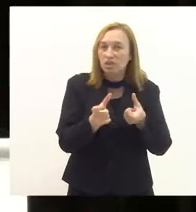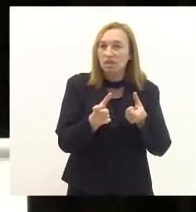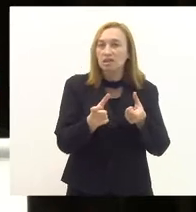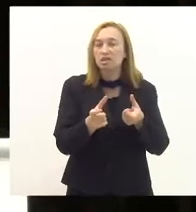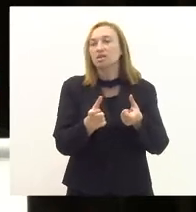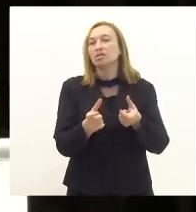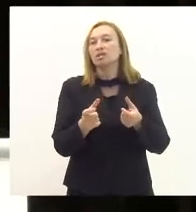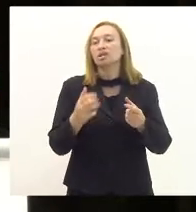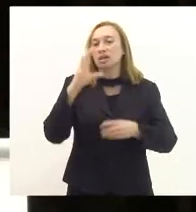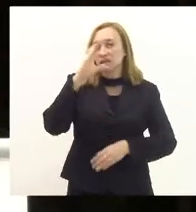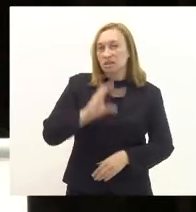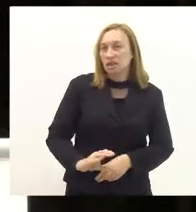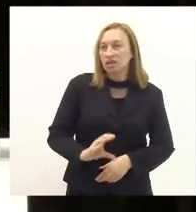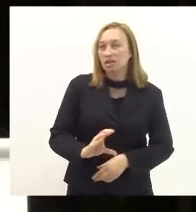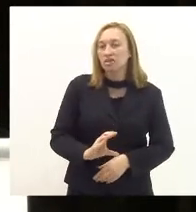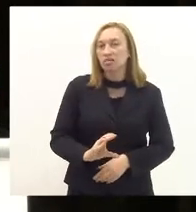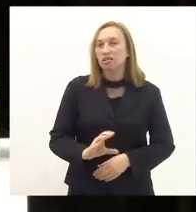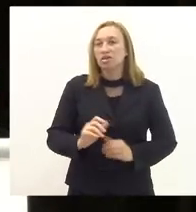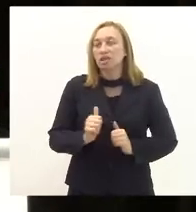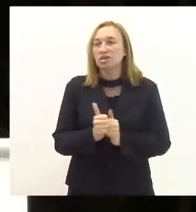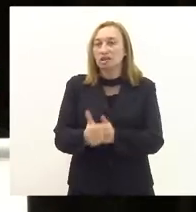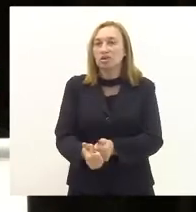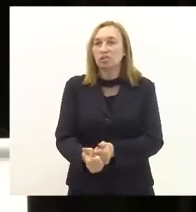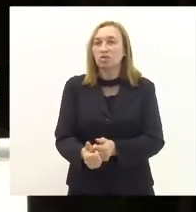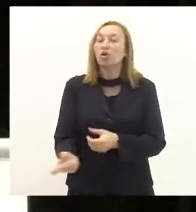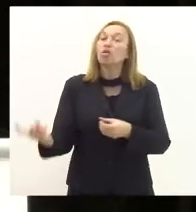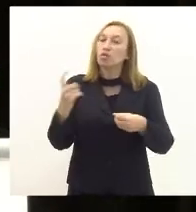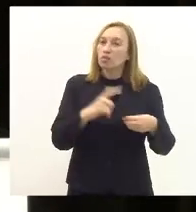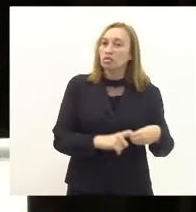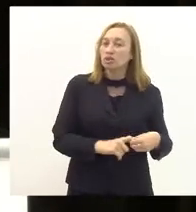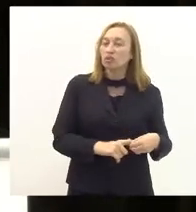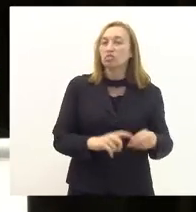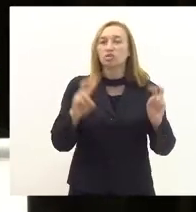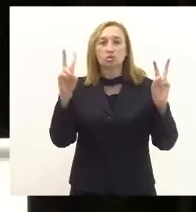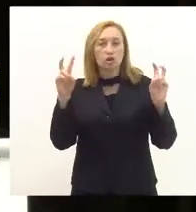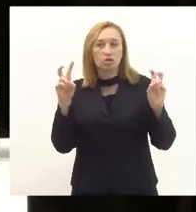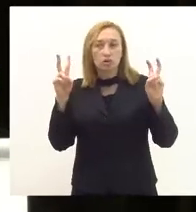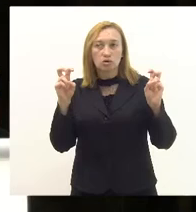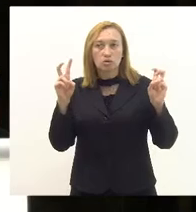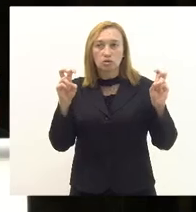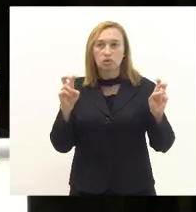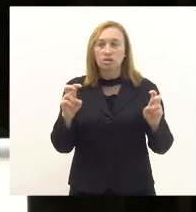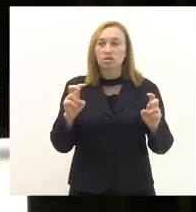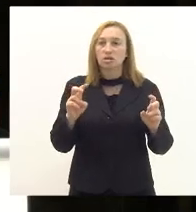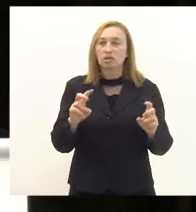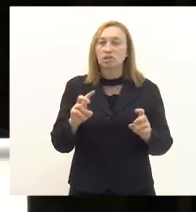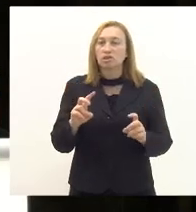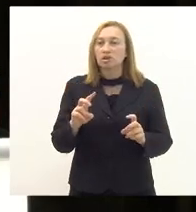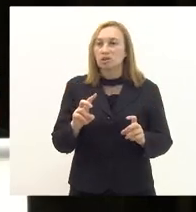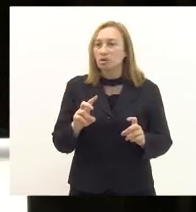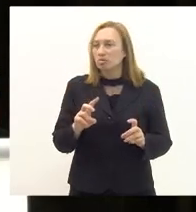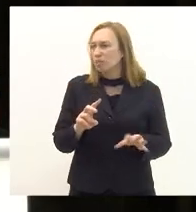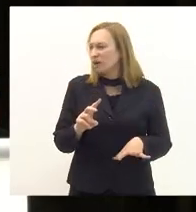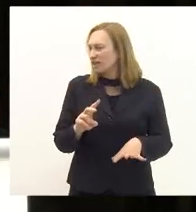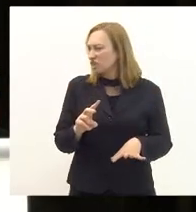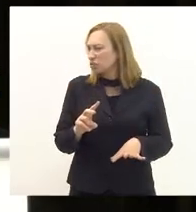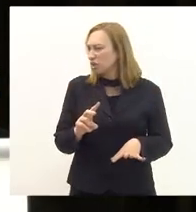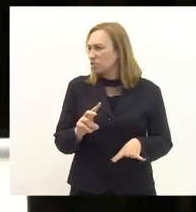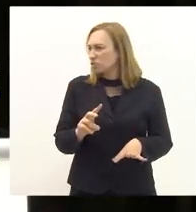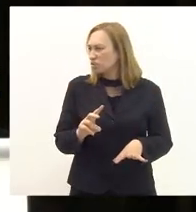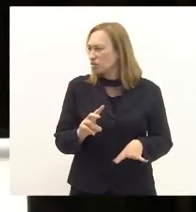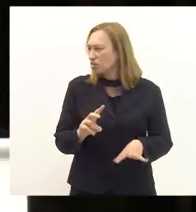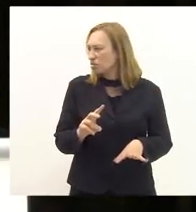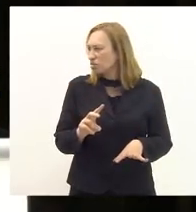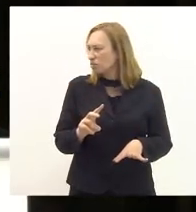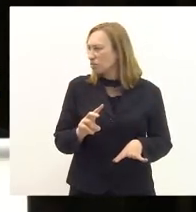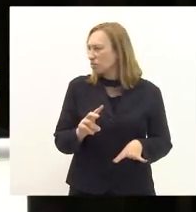da cidadania desse segmento. Voltamos a situações de mau atendimento da comunidade